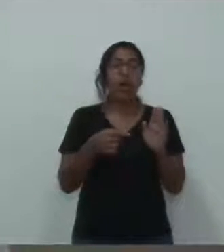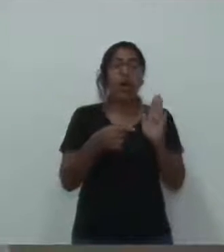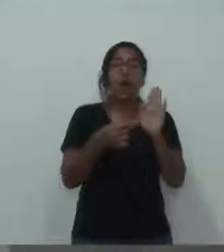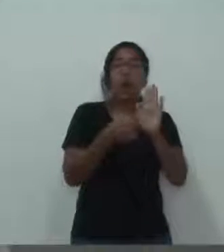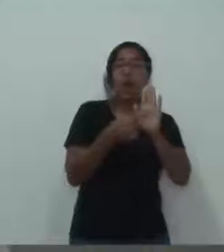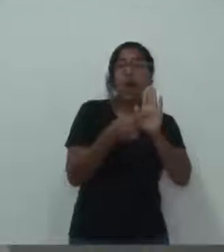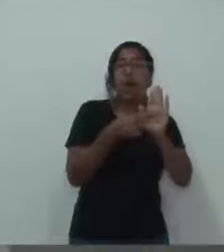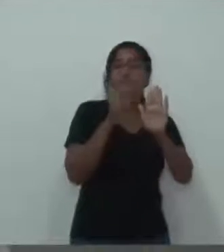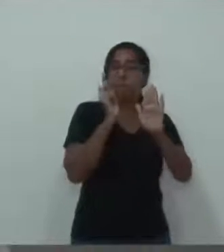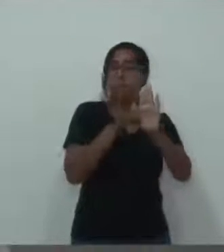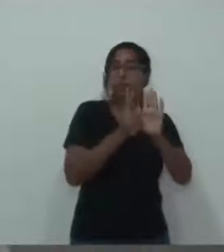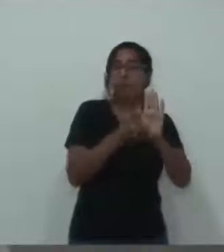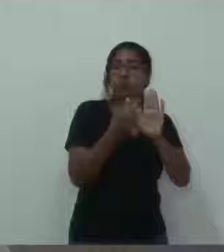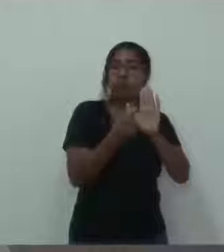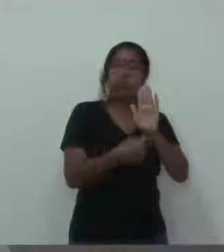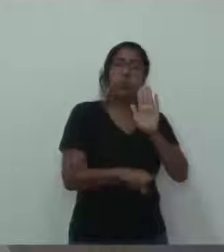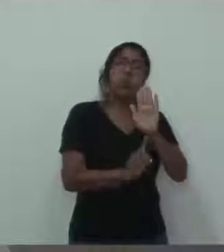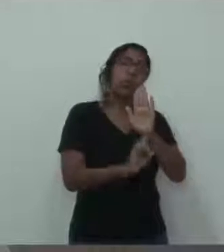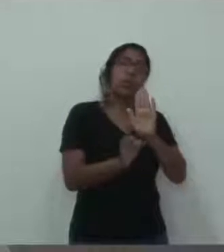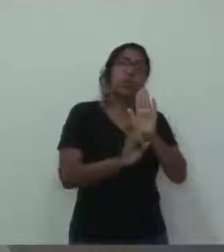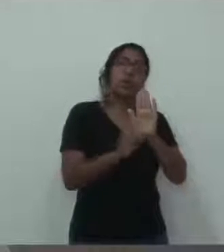específico, até trabalhando com os lojistas que têm